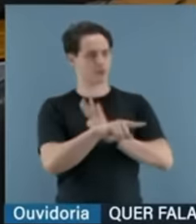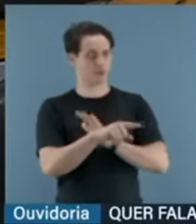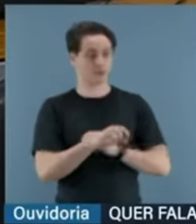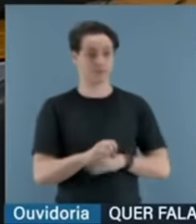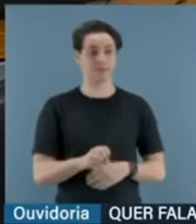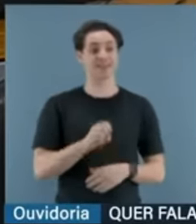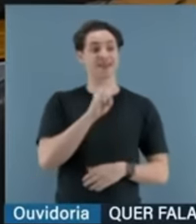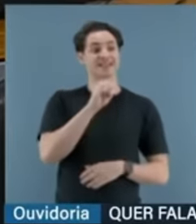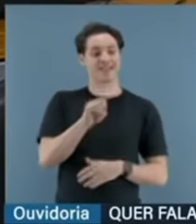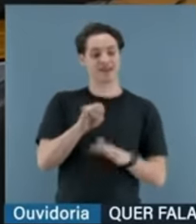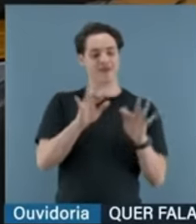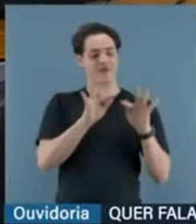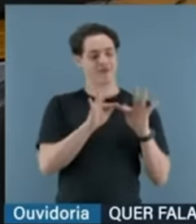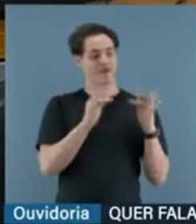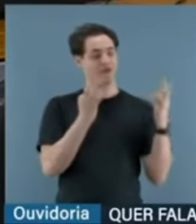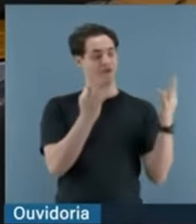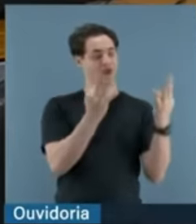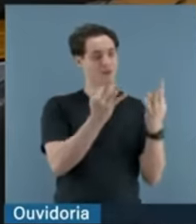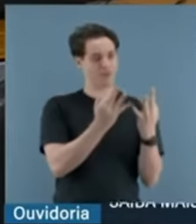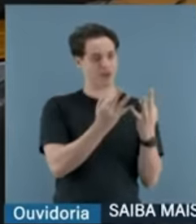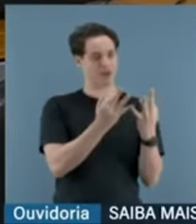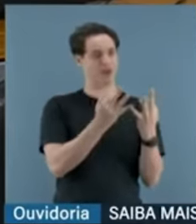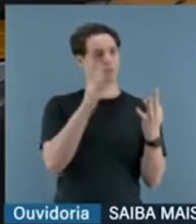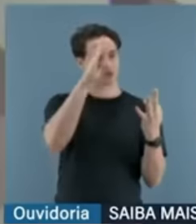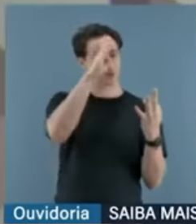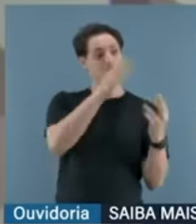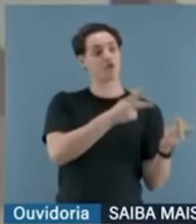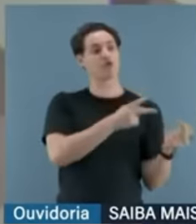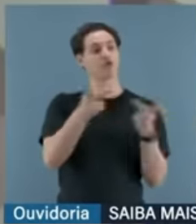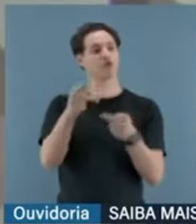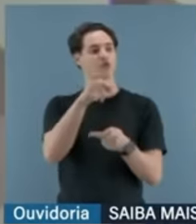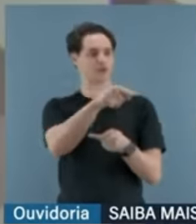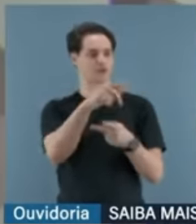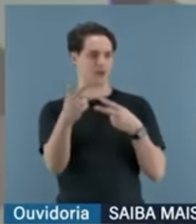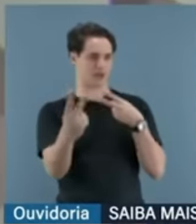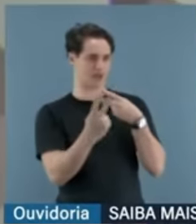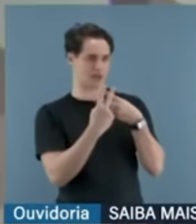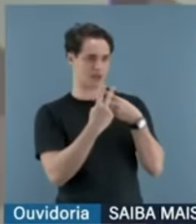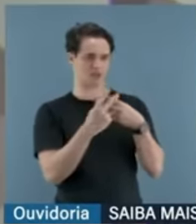família Bolsonaro foi visitá-lo na cadeia.